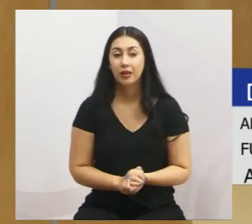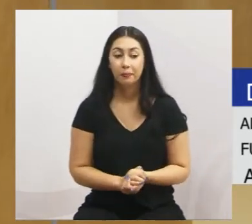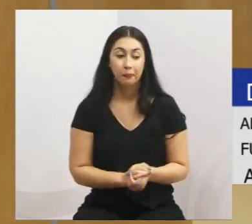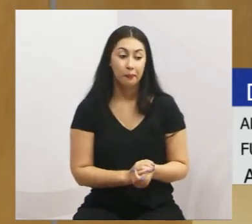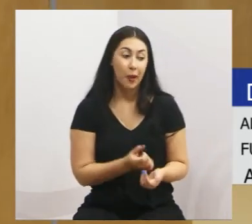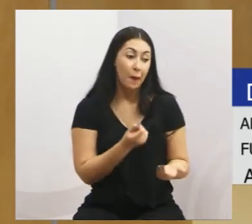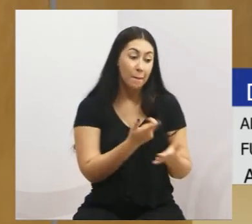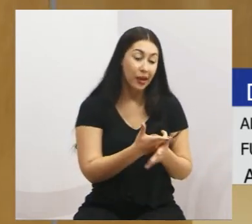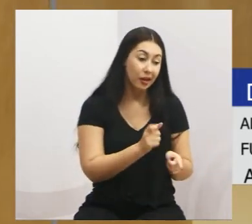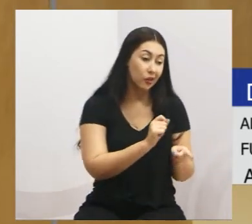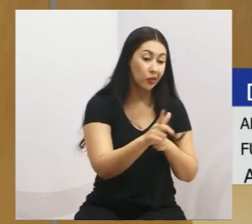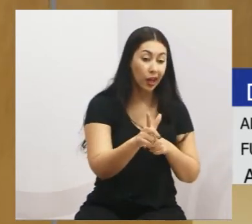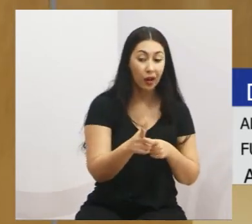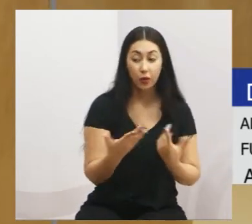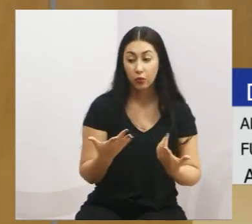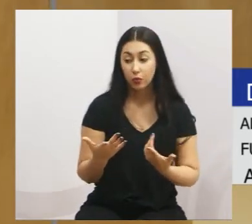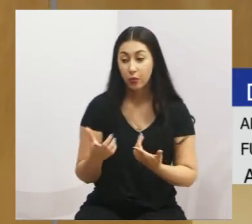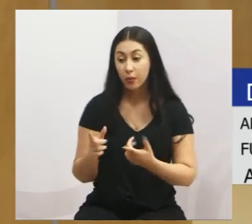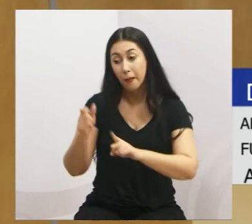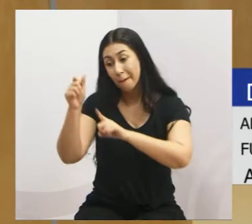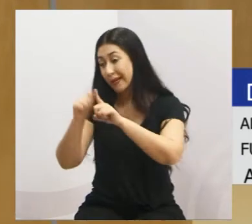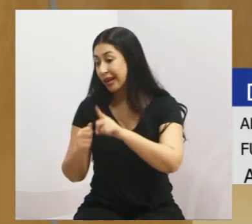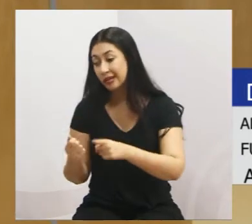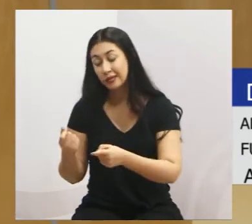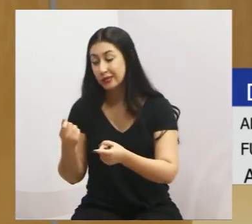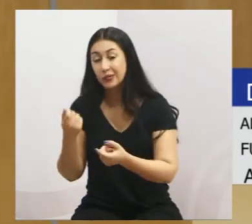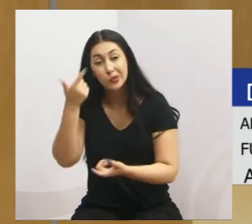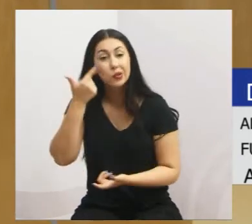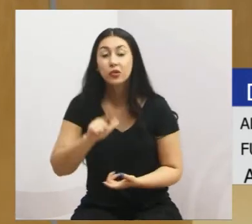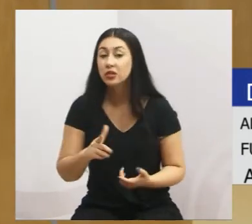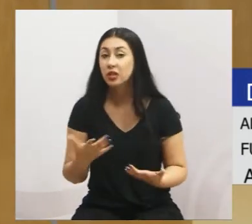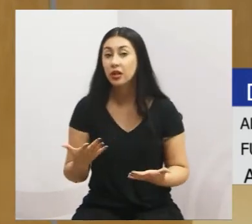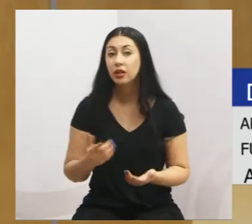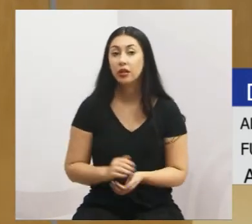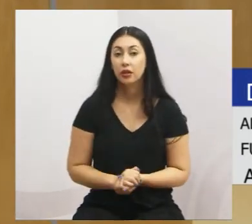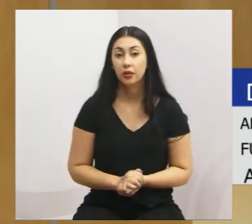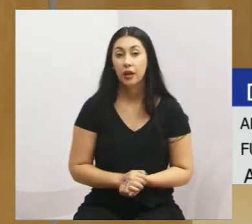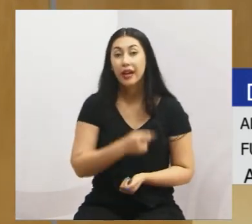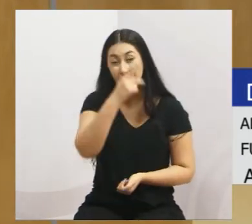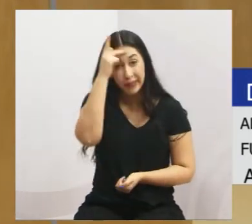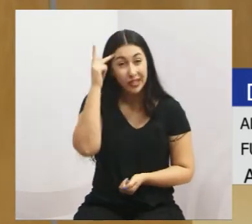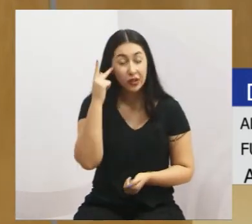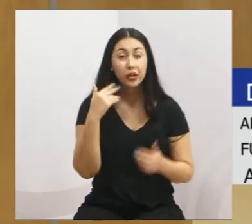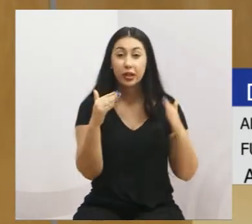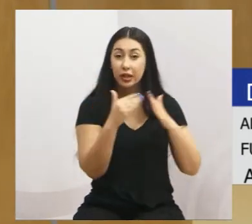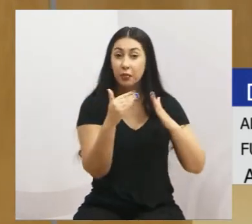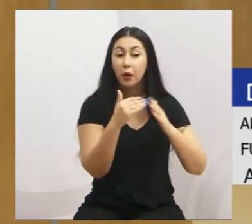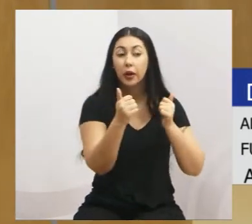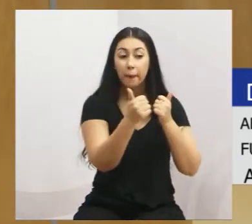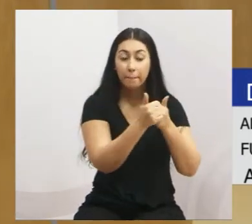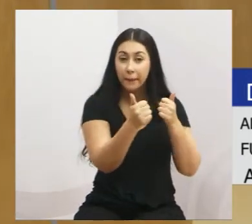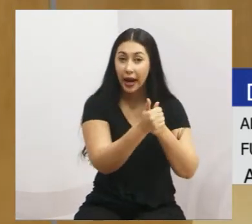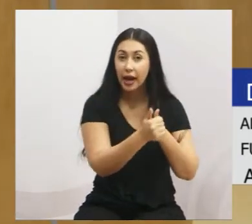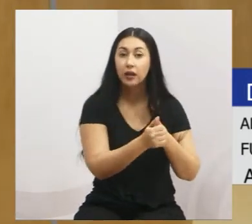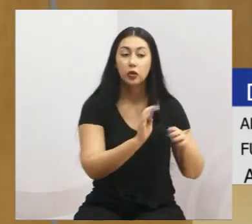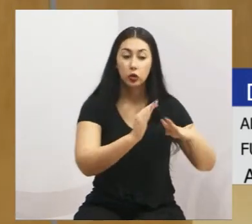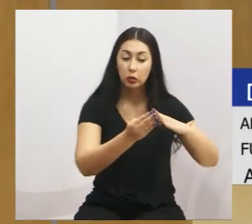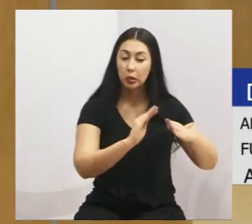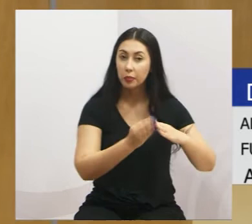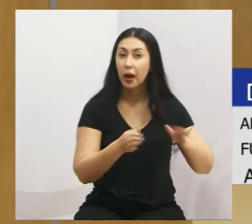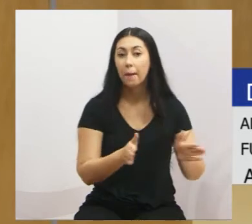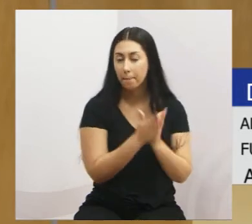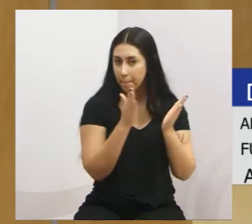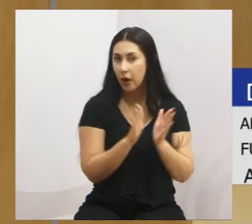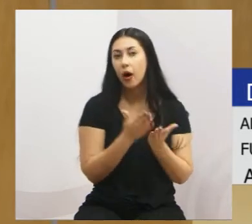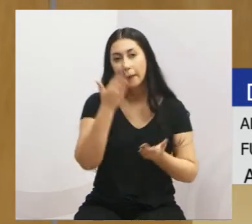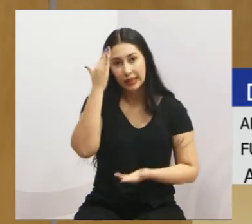outro mês faz compra. Essa é a realidade do povo brasileiro, Roninha. Você que vive lá no Lago Azul, Valmir que vive lá na região, sabe do que